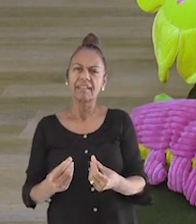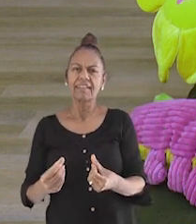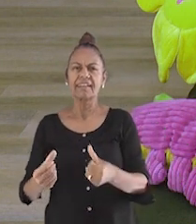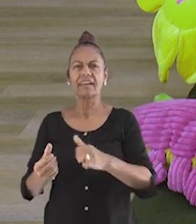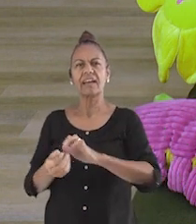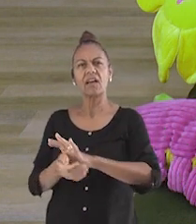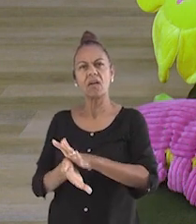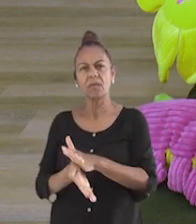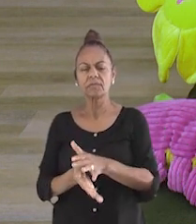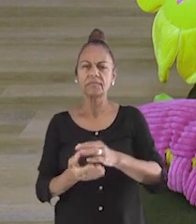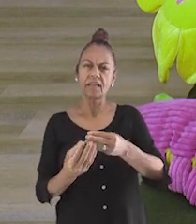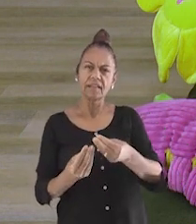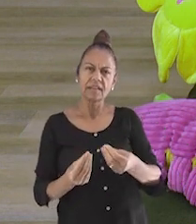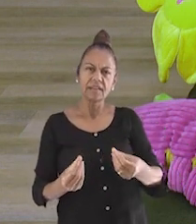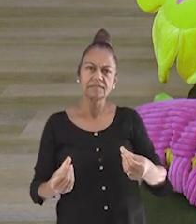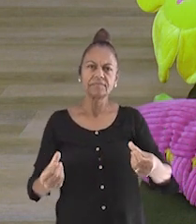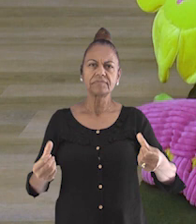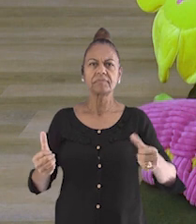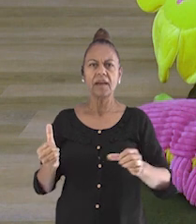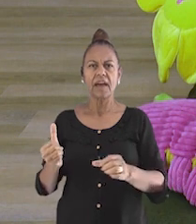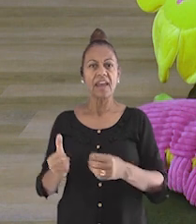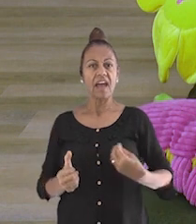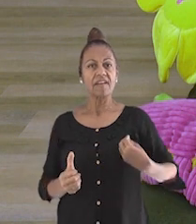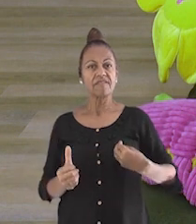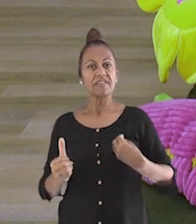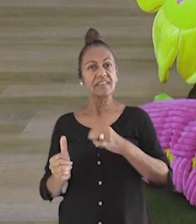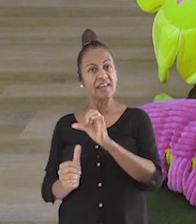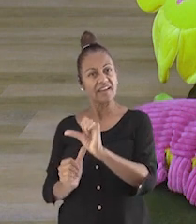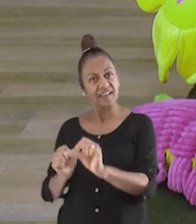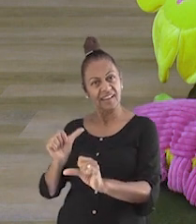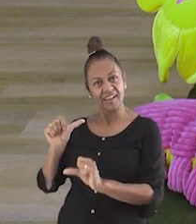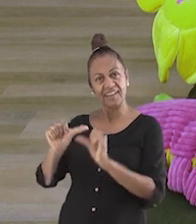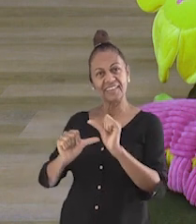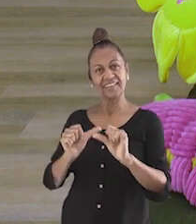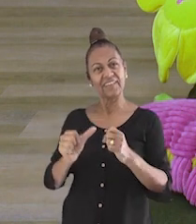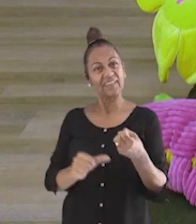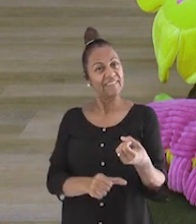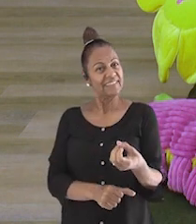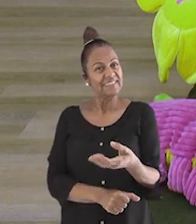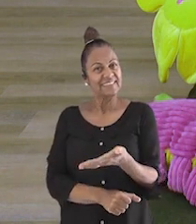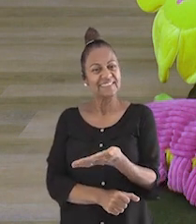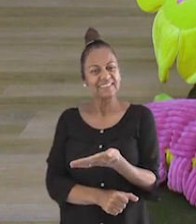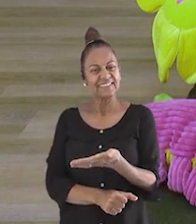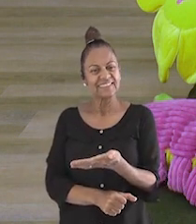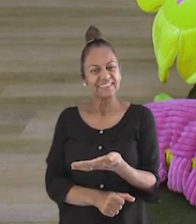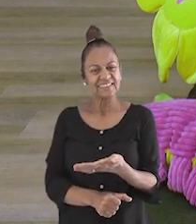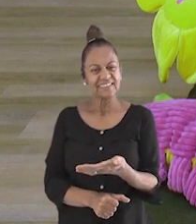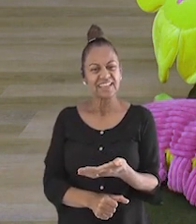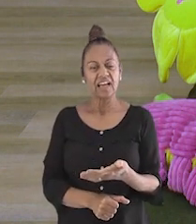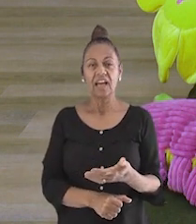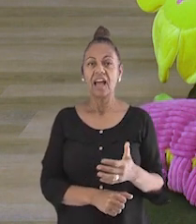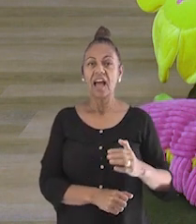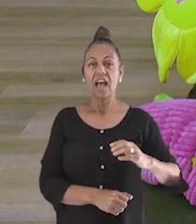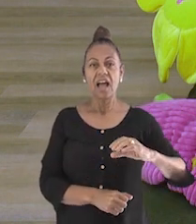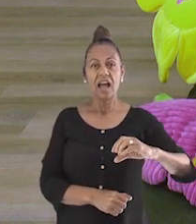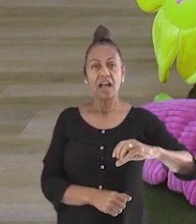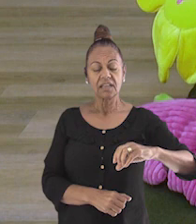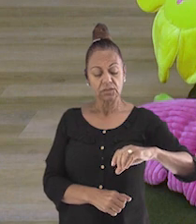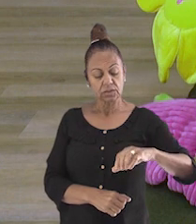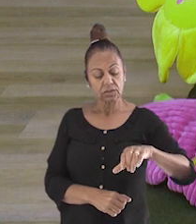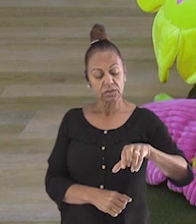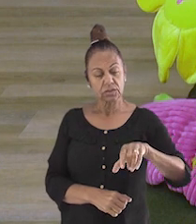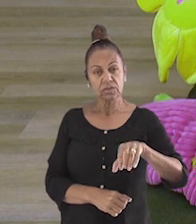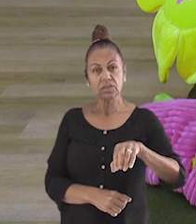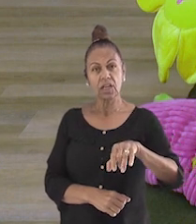Outras por baixo da terra já estavam a trabalhar na decomposição da matéria orgânica para